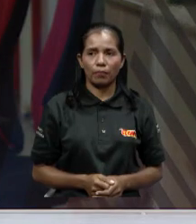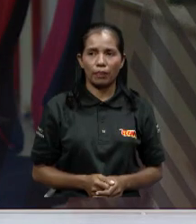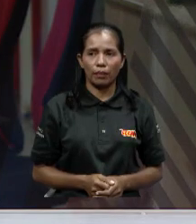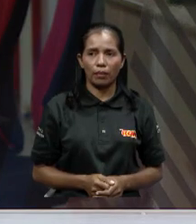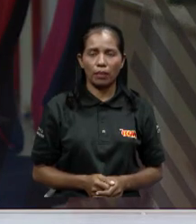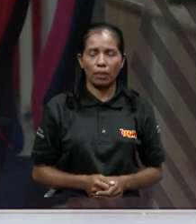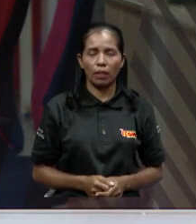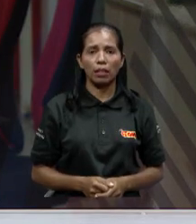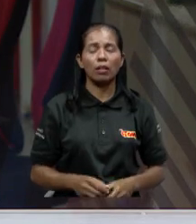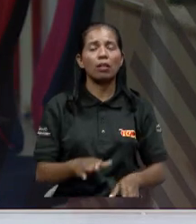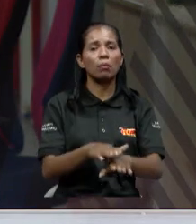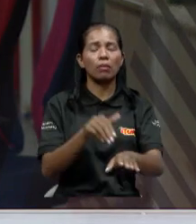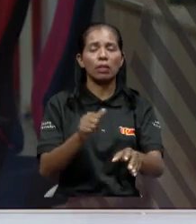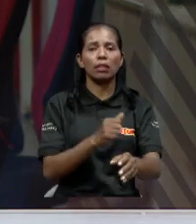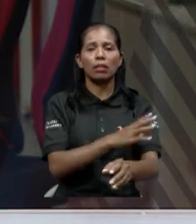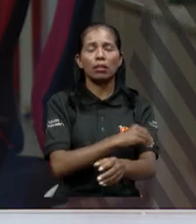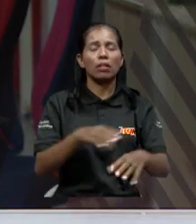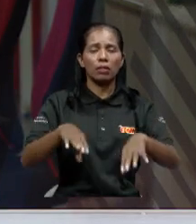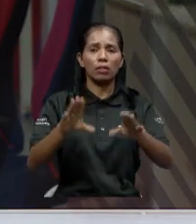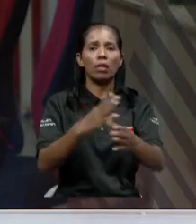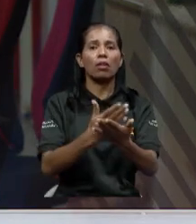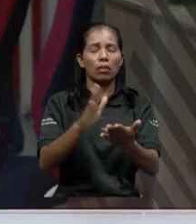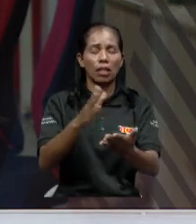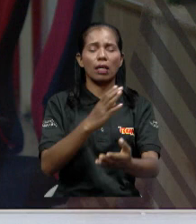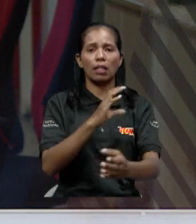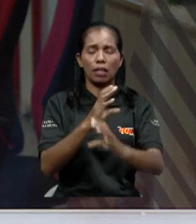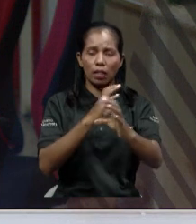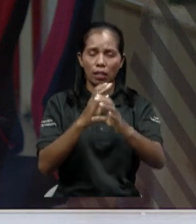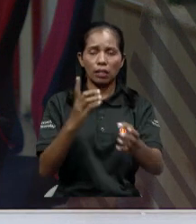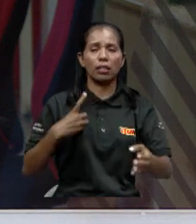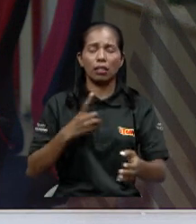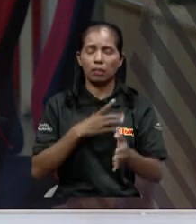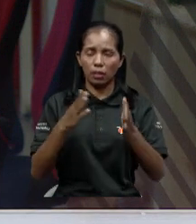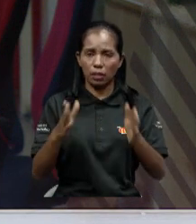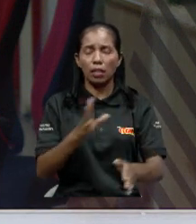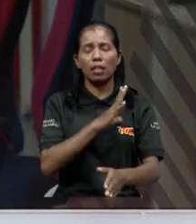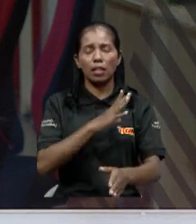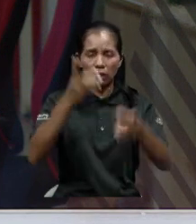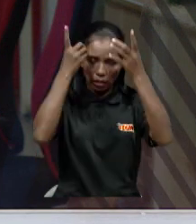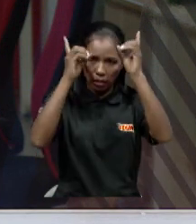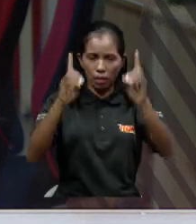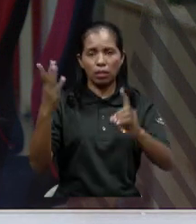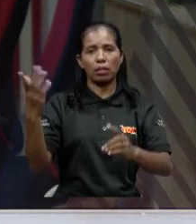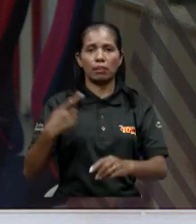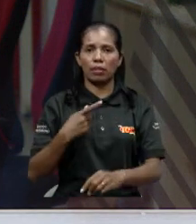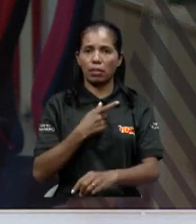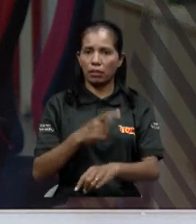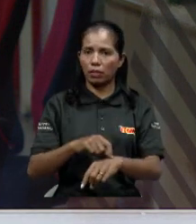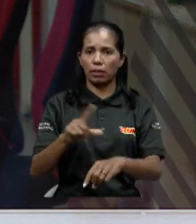Procesul elau în careta ba deputatul legislatura de tolu, hei decizia un colectivu e a Parlamentul Național.